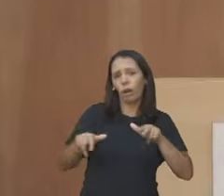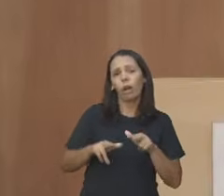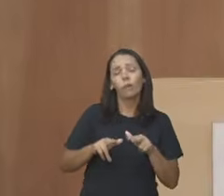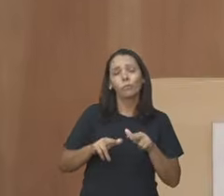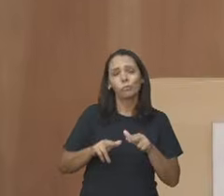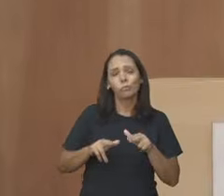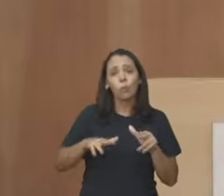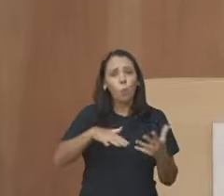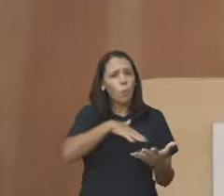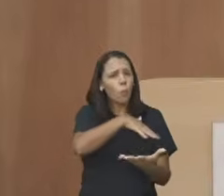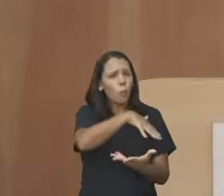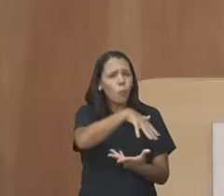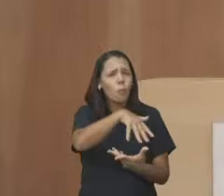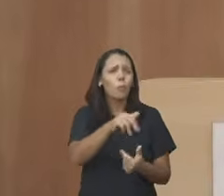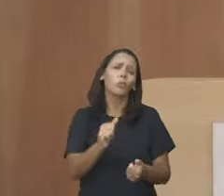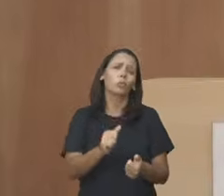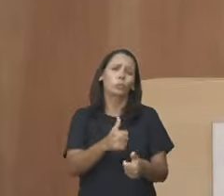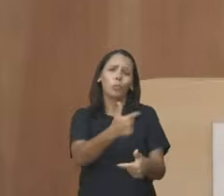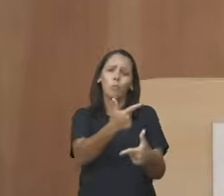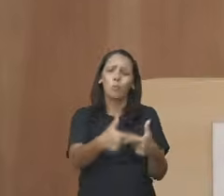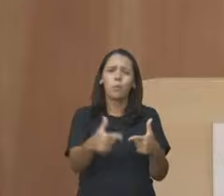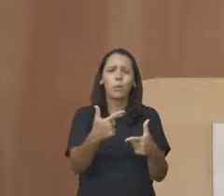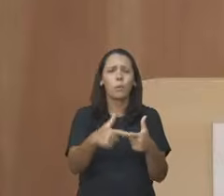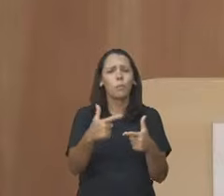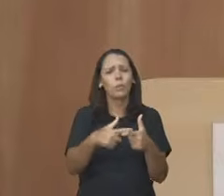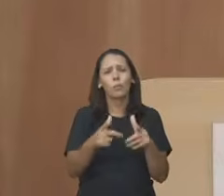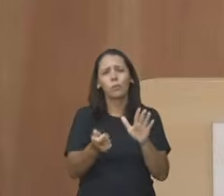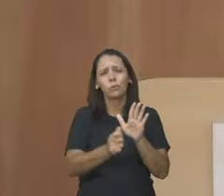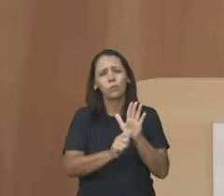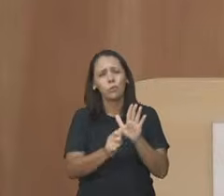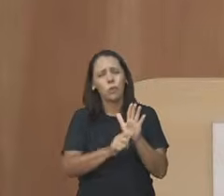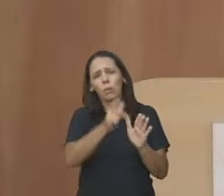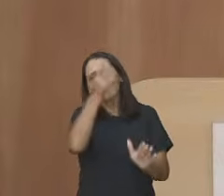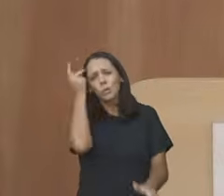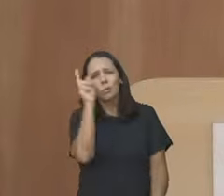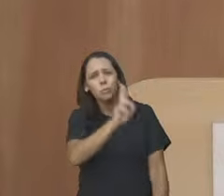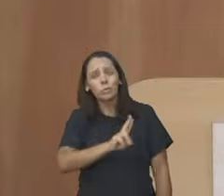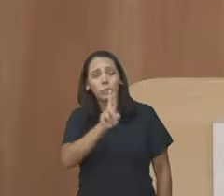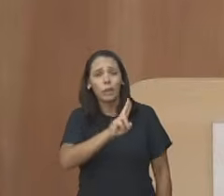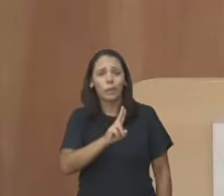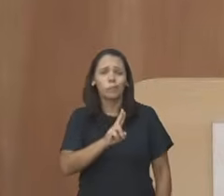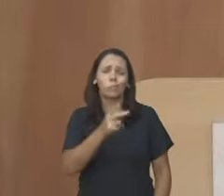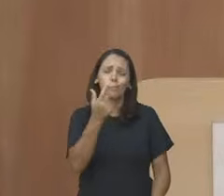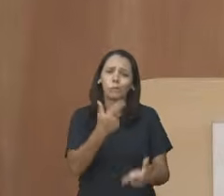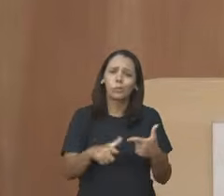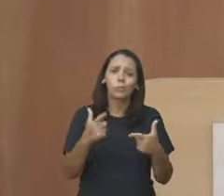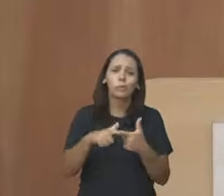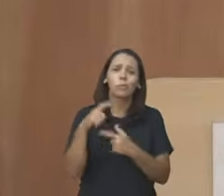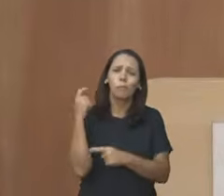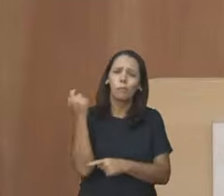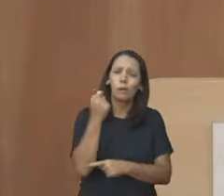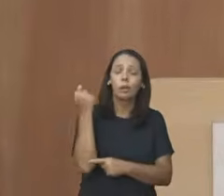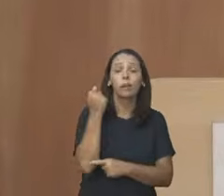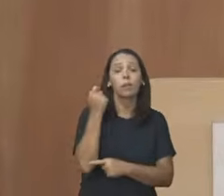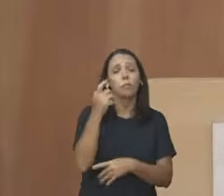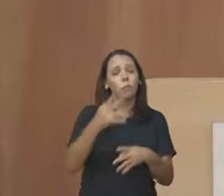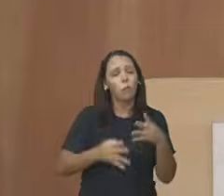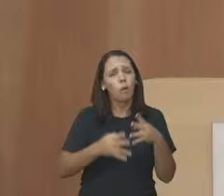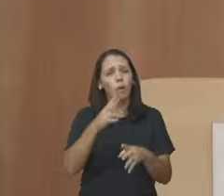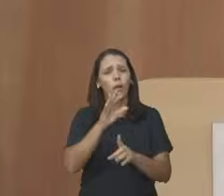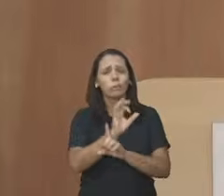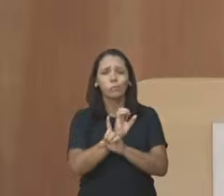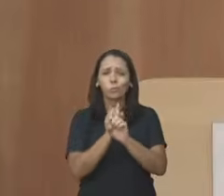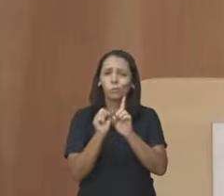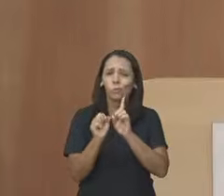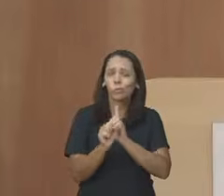gravíssimo, que afeta cada vez mais não só os usuários das substâncias, mas também toda a comunidade, toda a sociedade. E é preciso que o